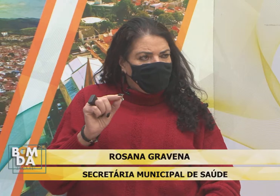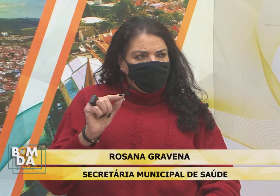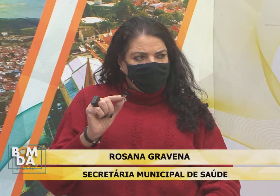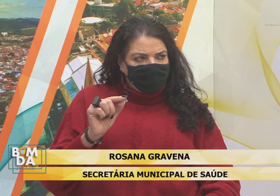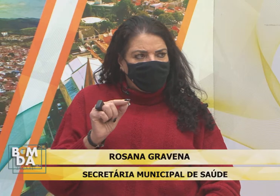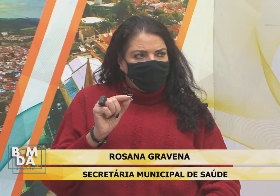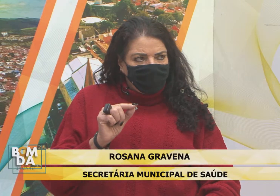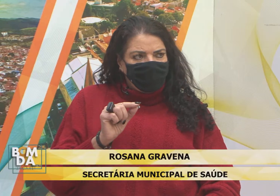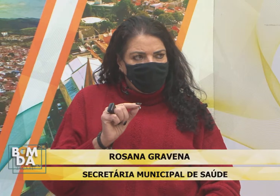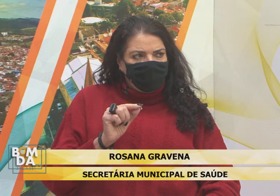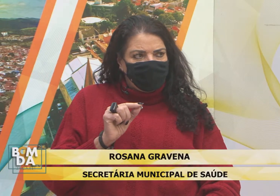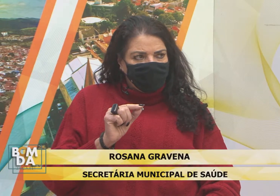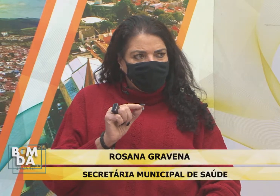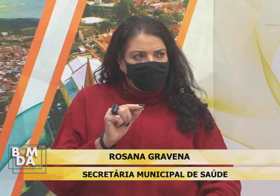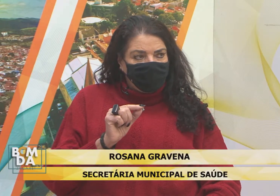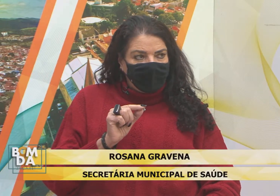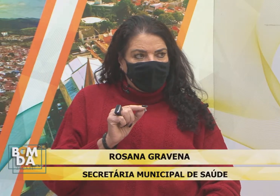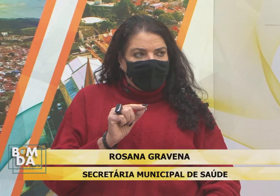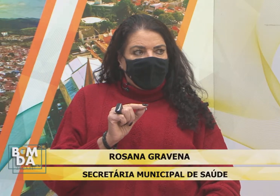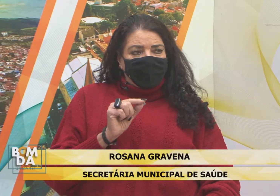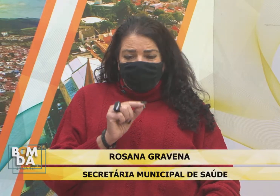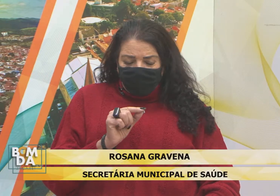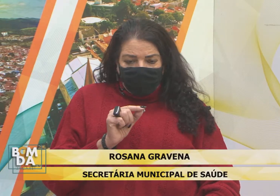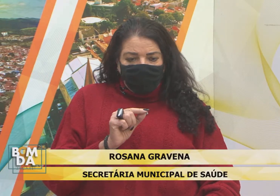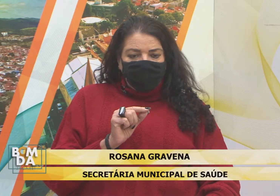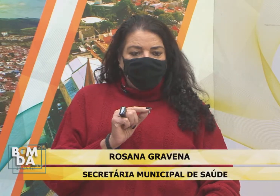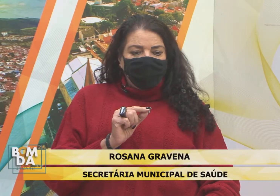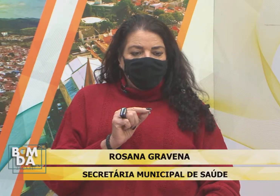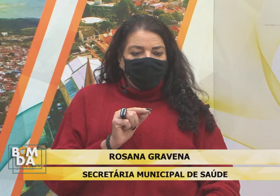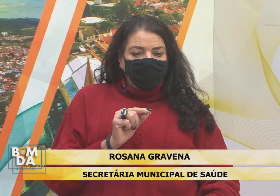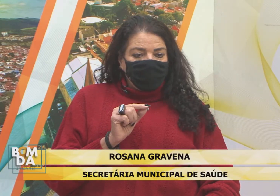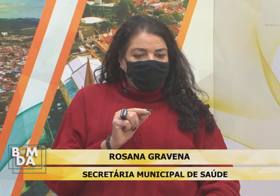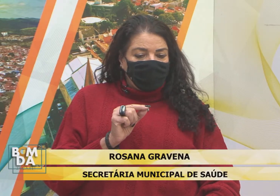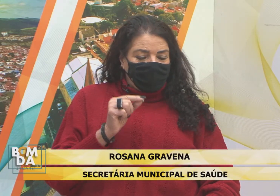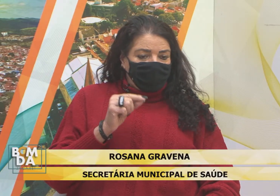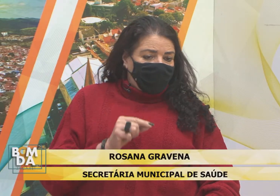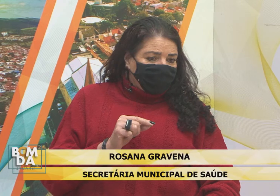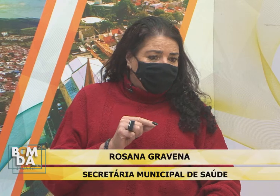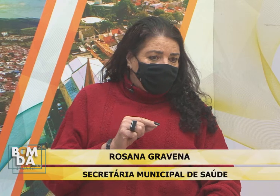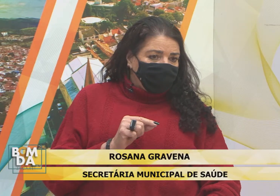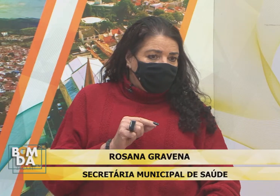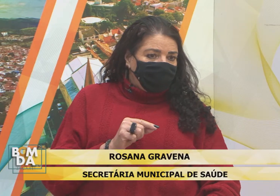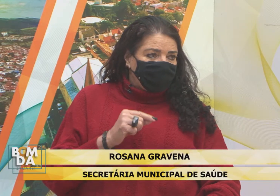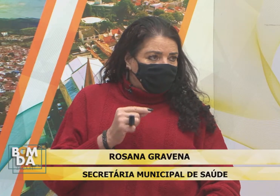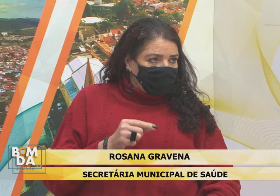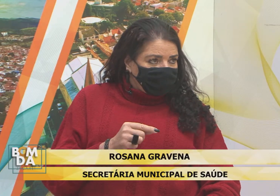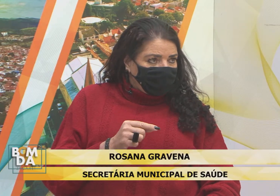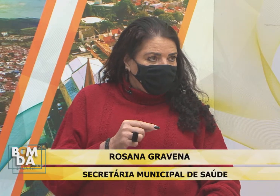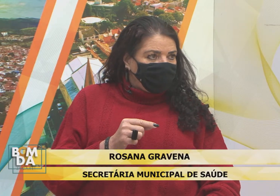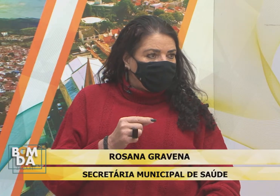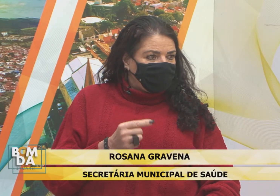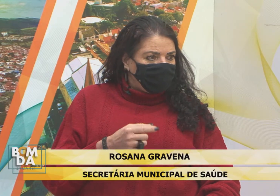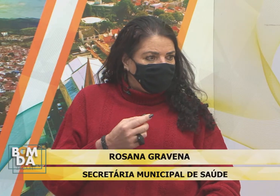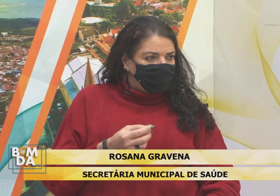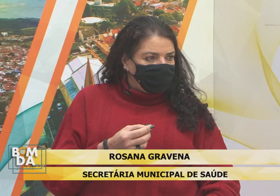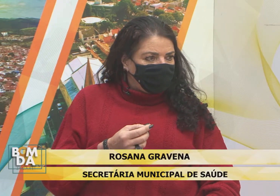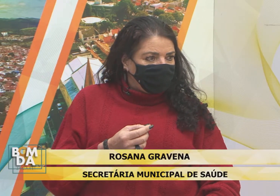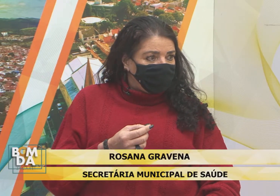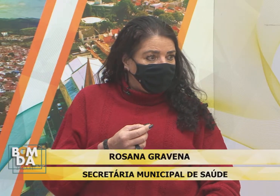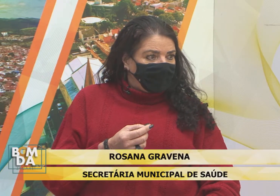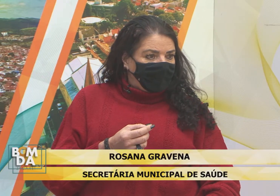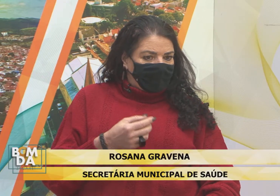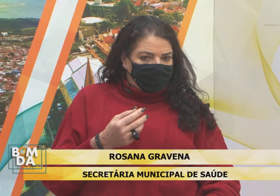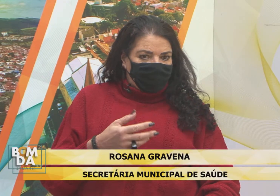mas muito crescente, muito significativo. Muito rápido. Então, as pessoas... E é inverno, né? E as pessoas têm doenças